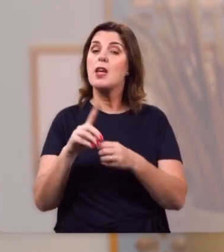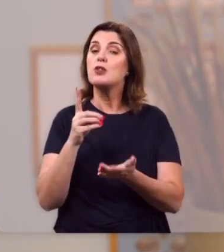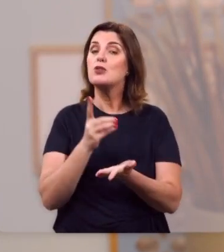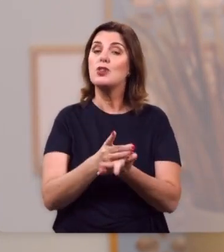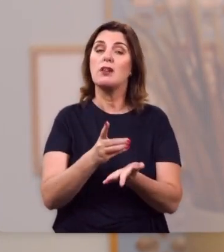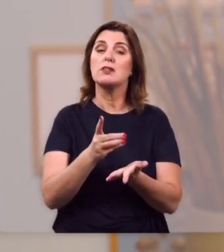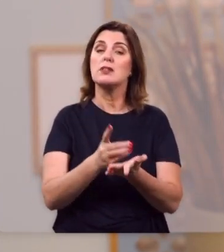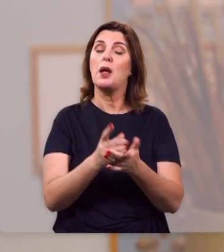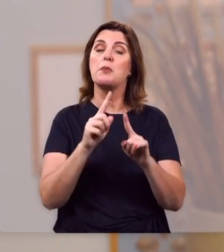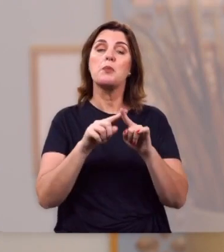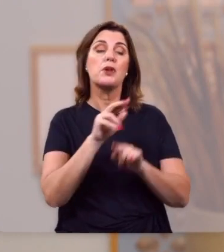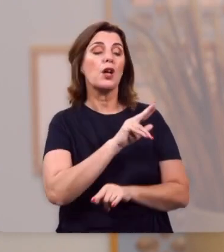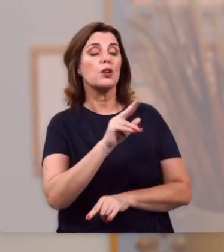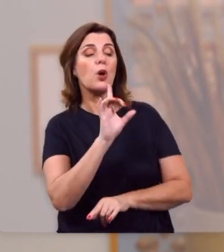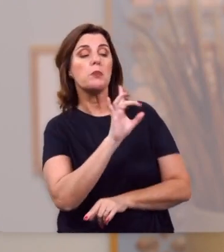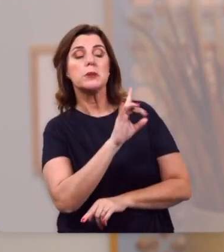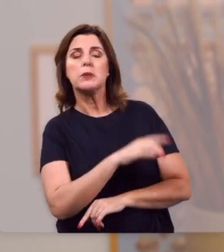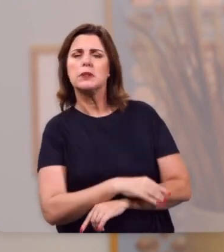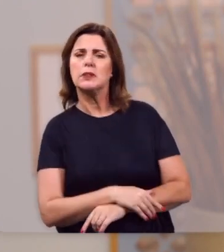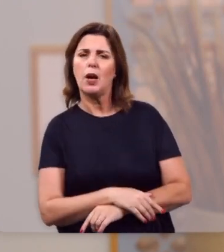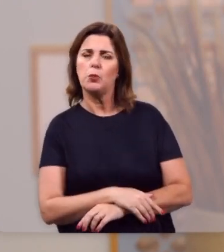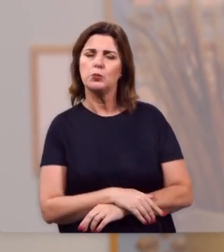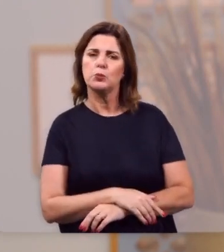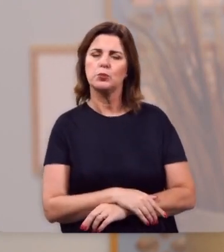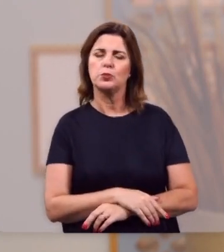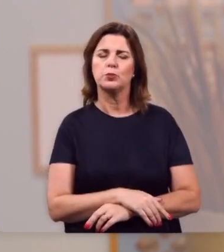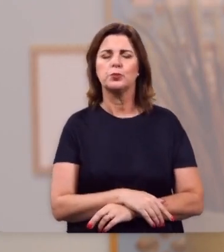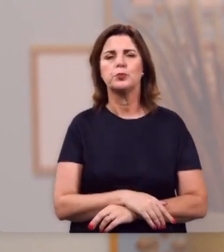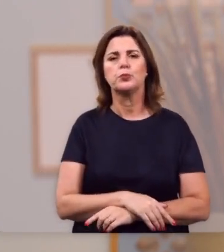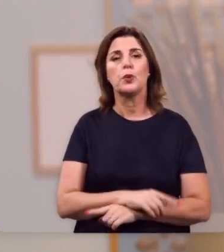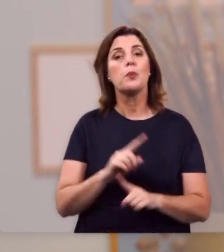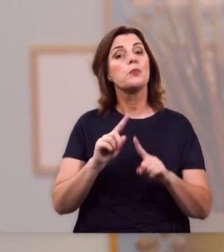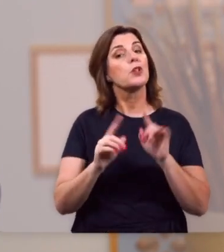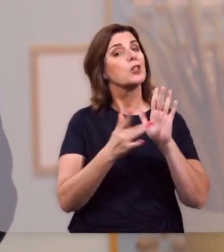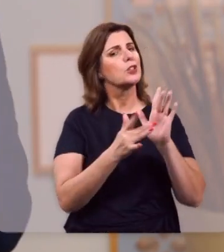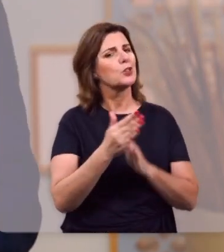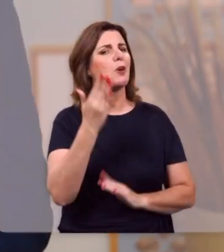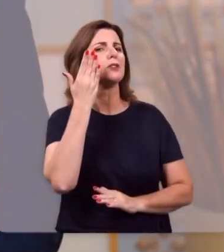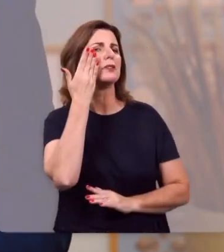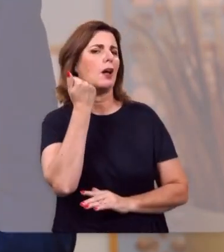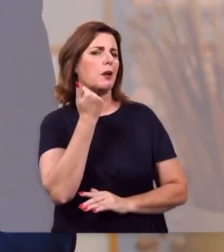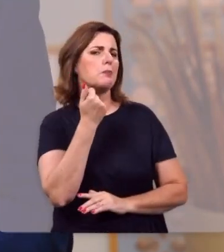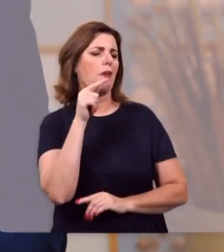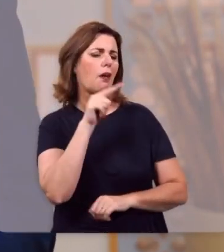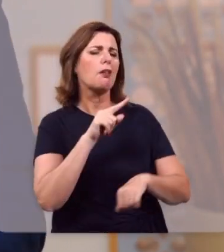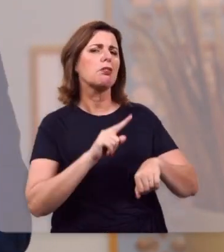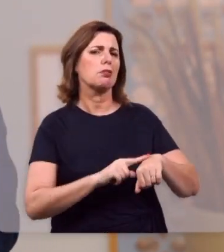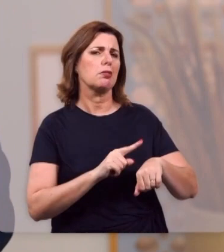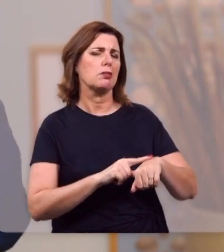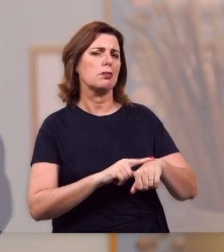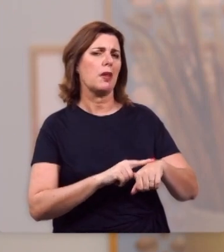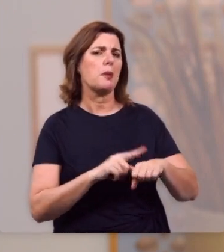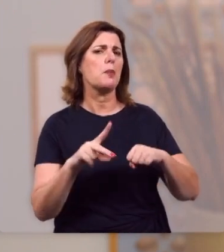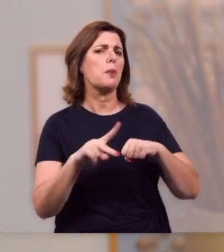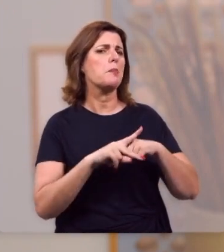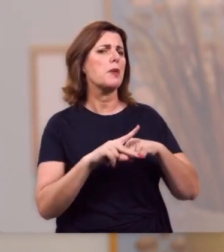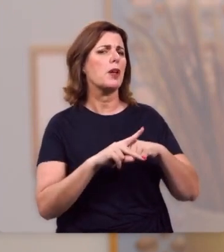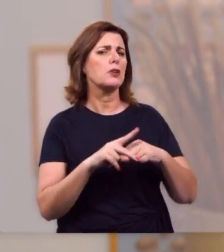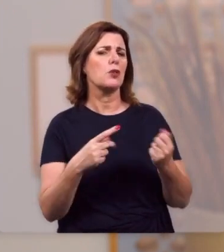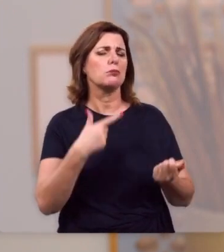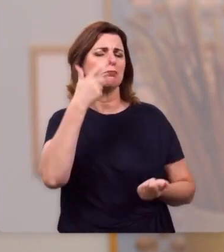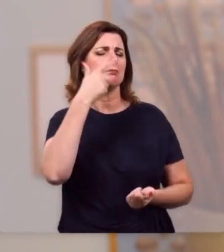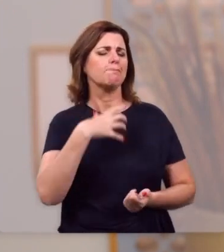do nome dele em especial? Porque Jesus sabia que a essas alturas Pedro não se sentia mais